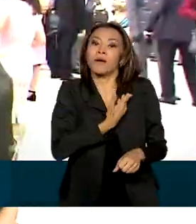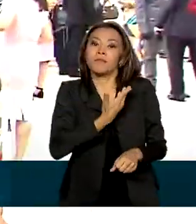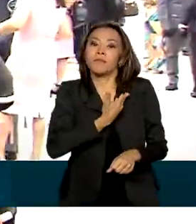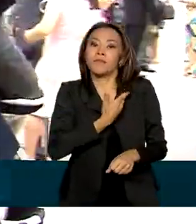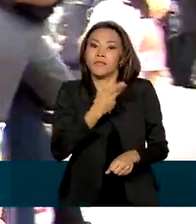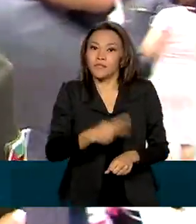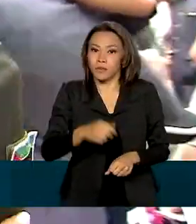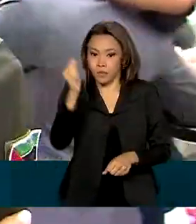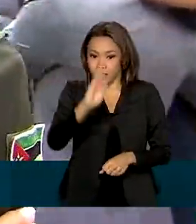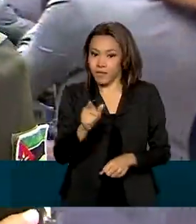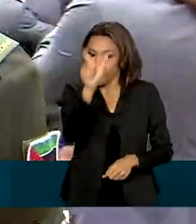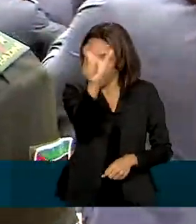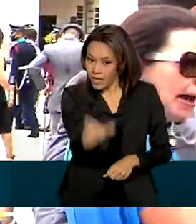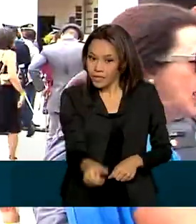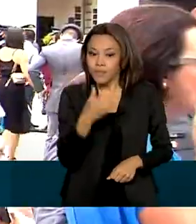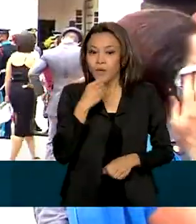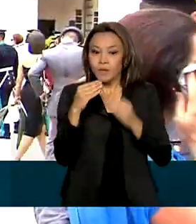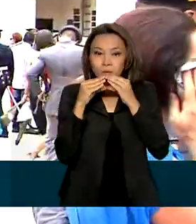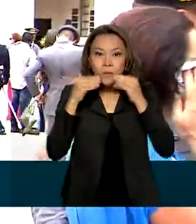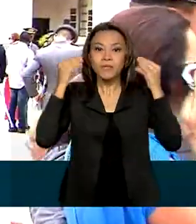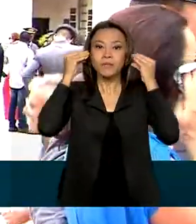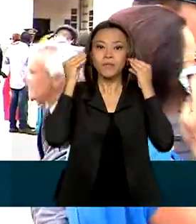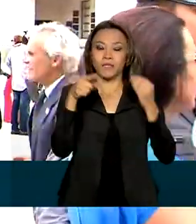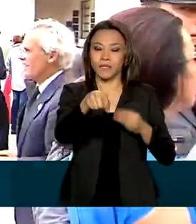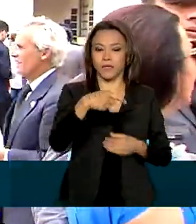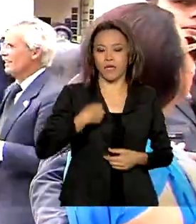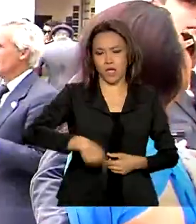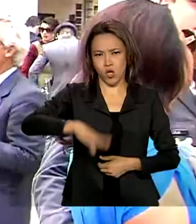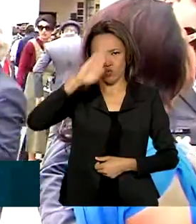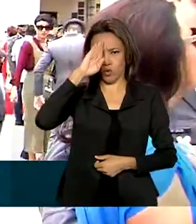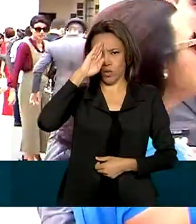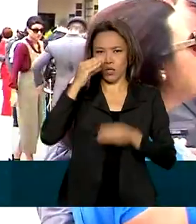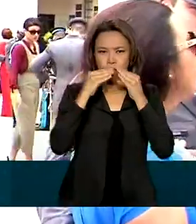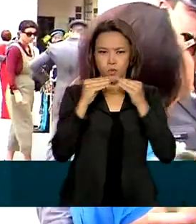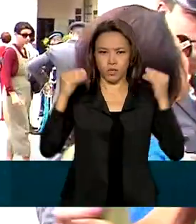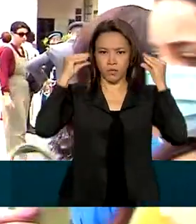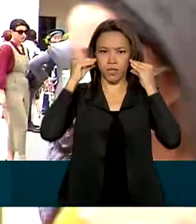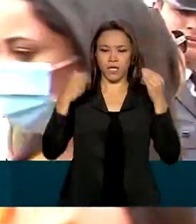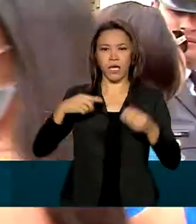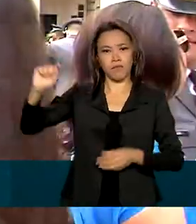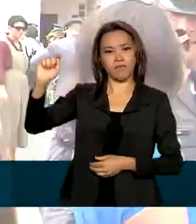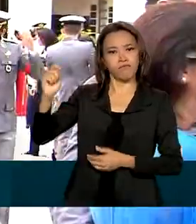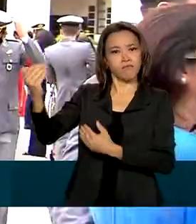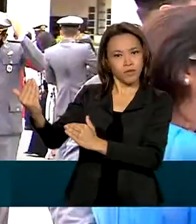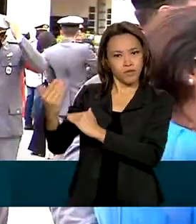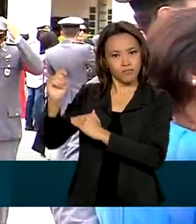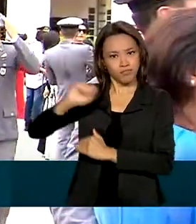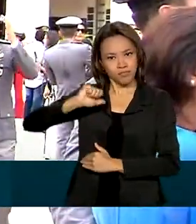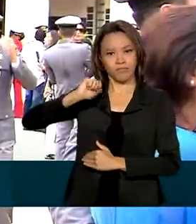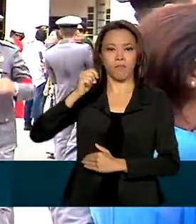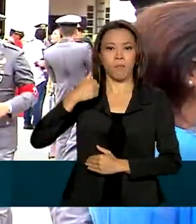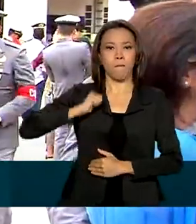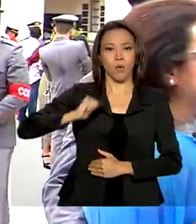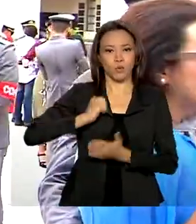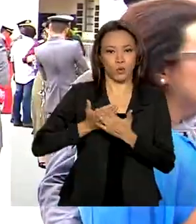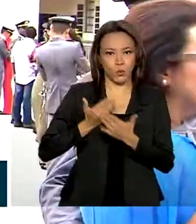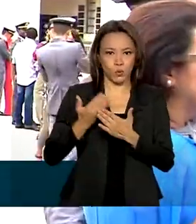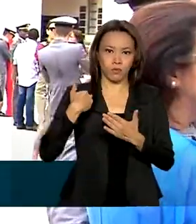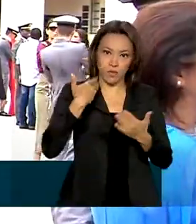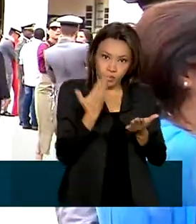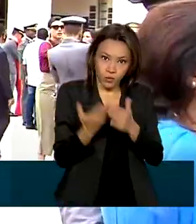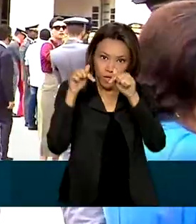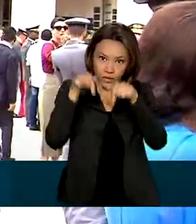Brasil, como é o caso desse moçambicano. Eu era soldado de Moçambique, aí eu ganhei a bolsa para vir estudar na AMAN. Vou voltar e você é o Feres,